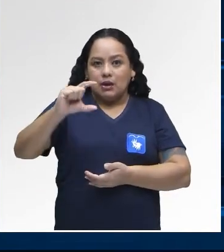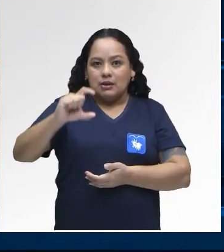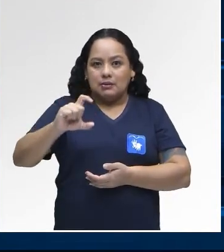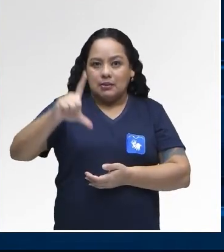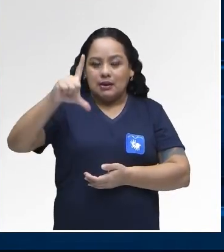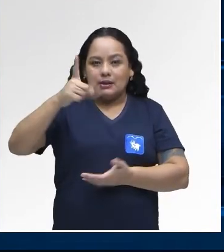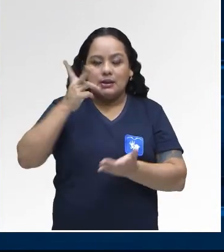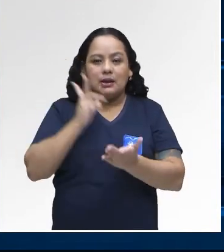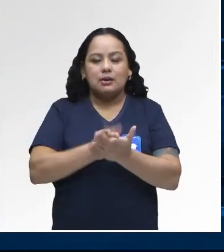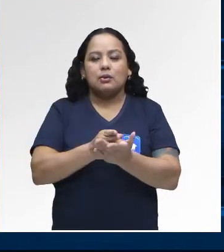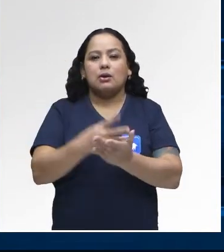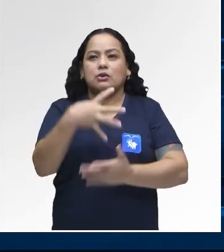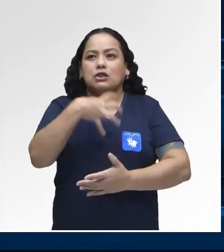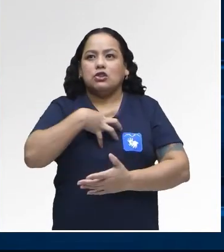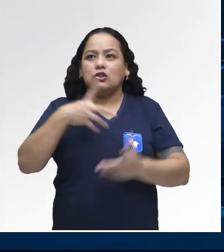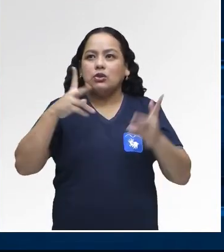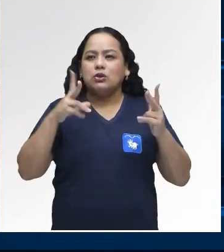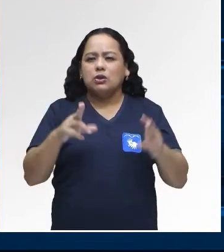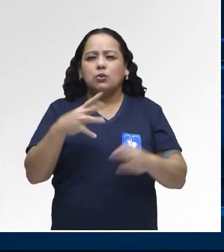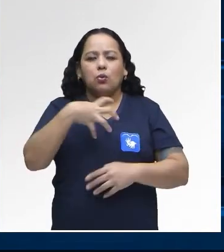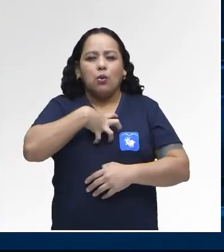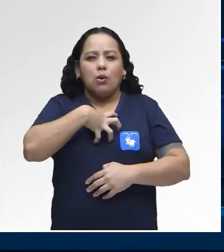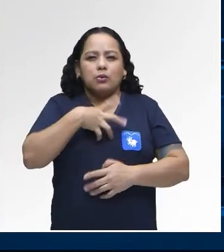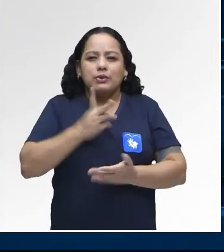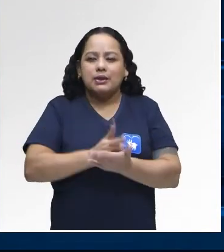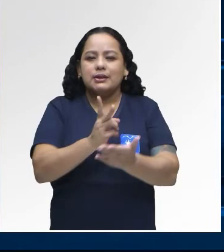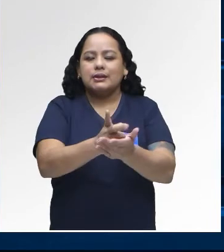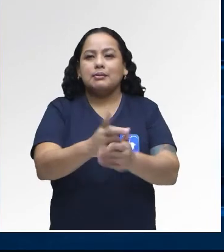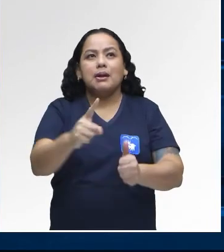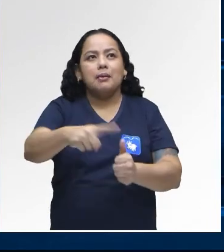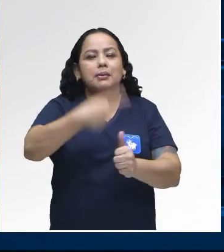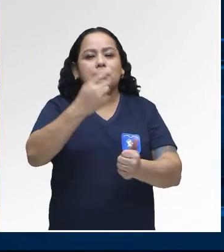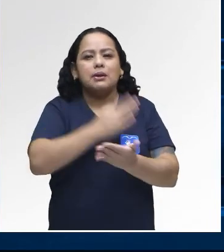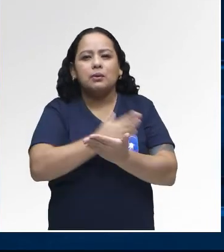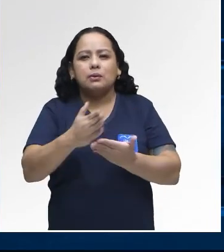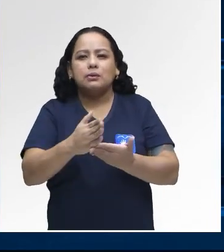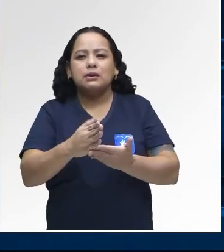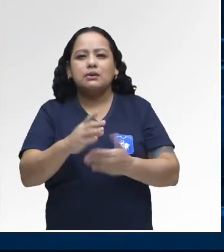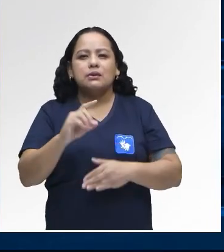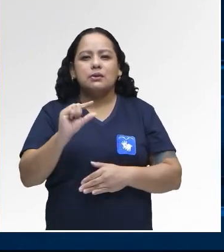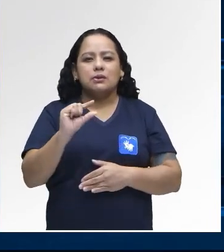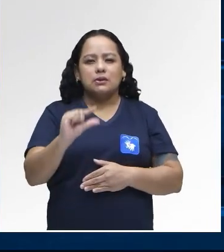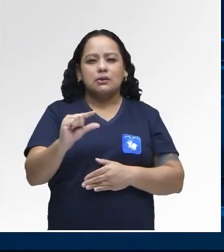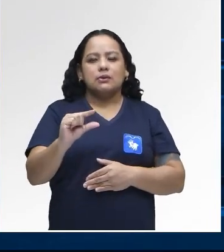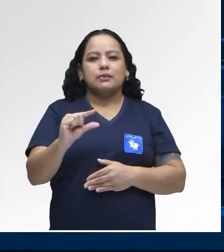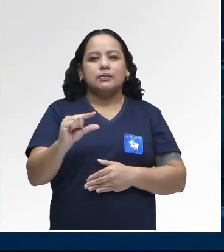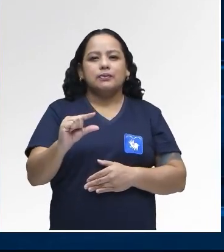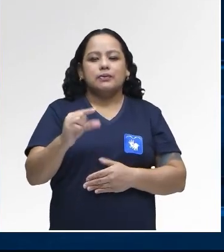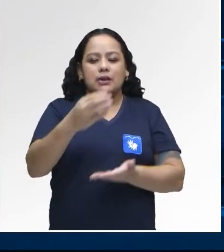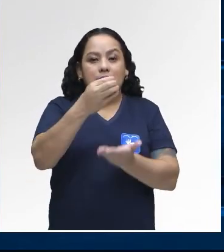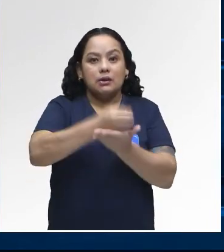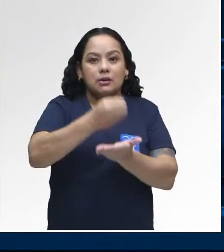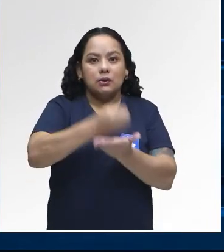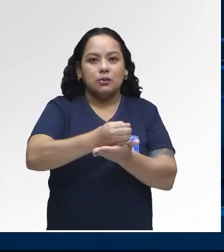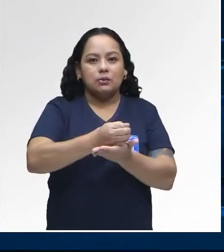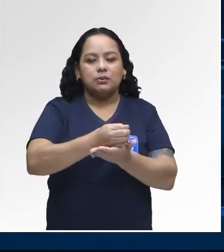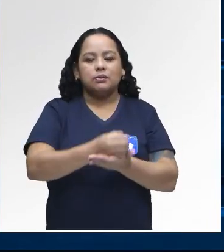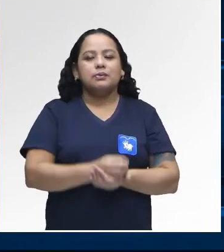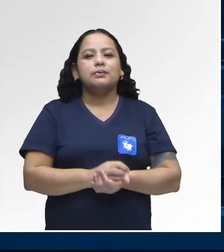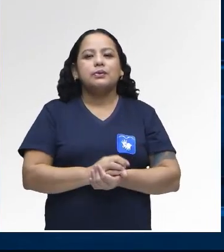mesmo efeito. Ou seja, na primeira vez que ela começou a tomar aquele copo de cerveja, ela